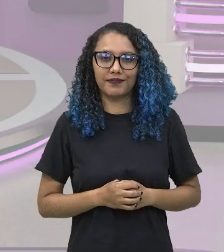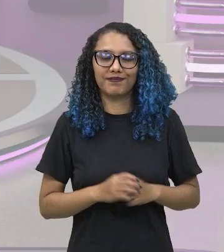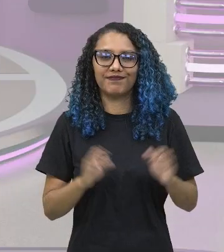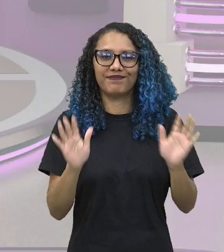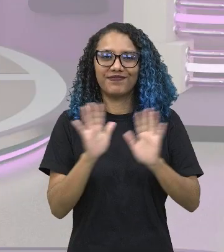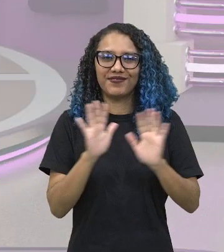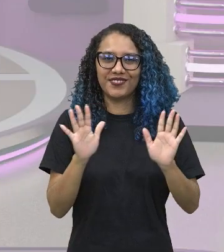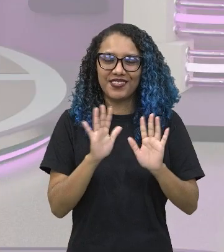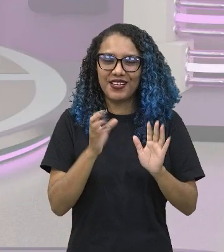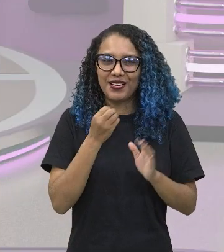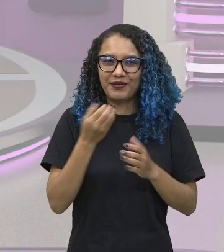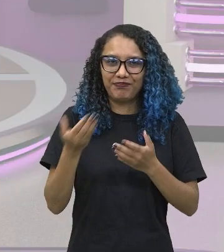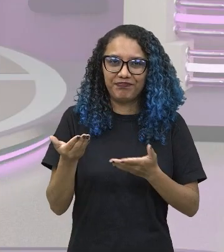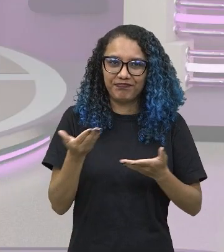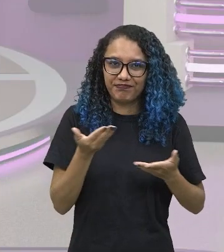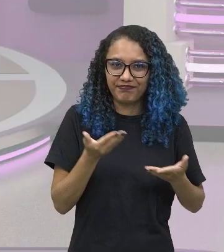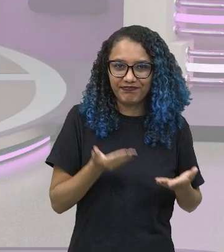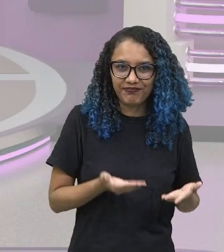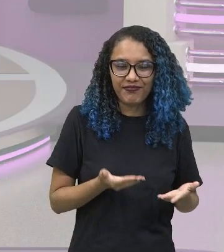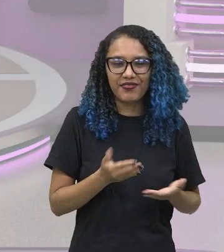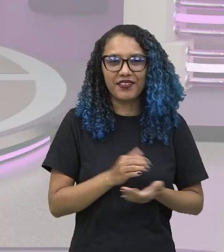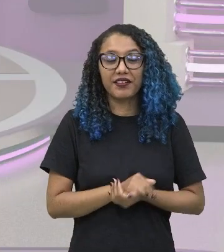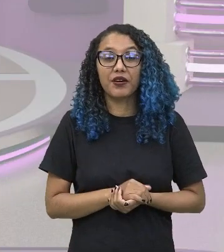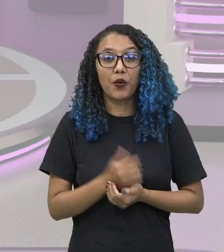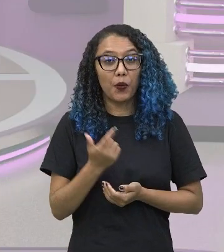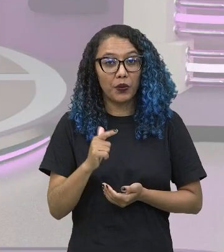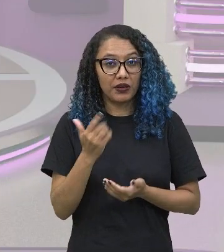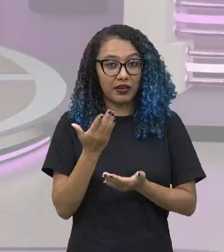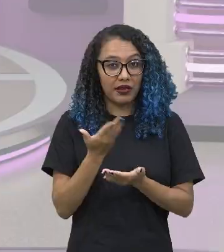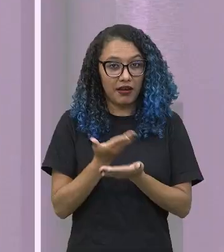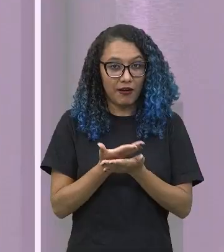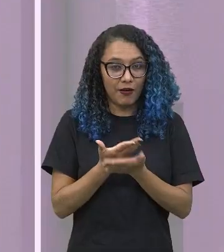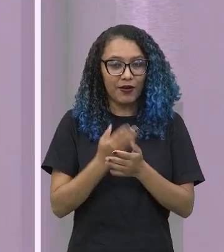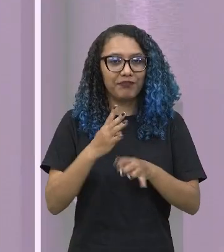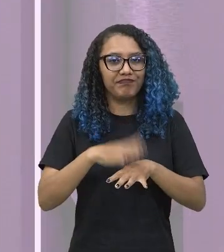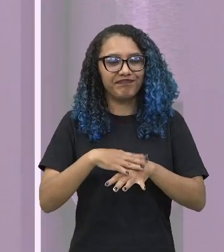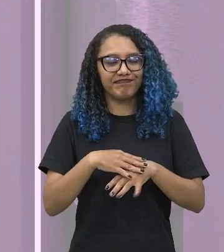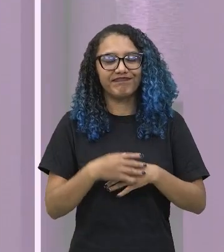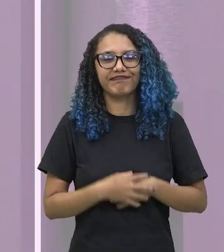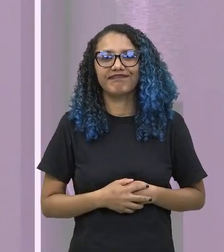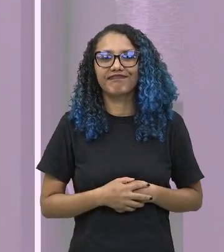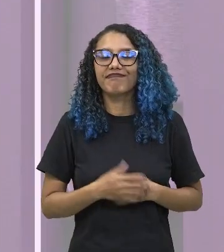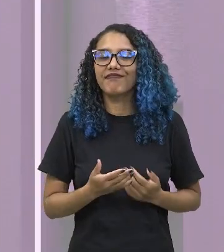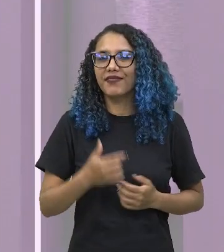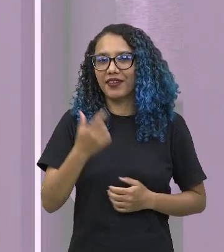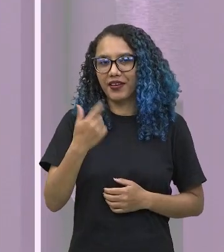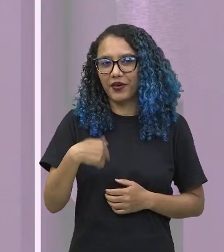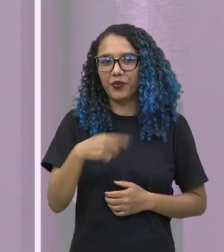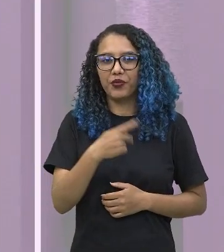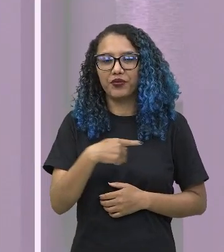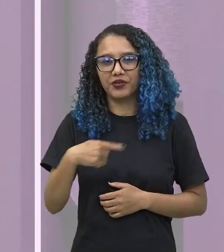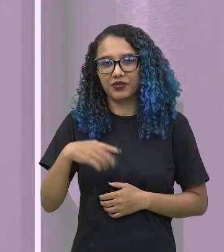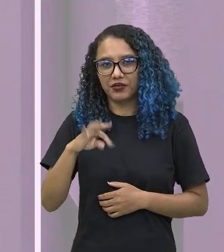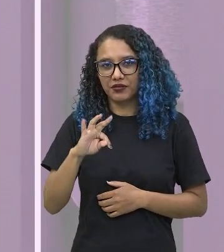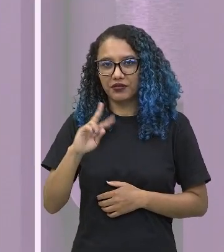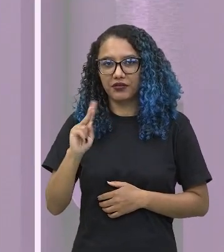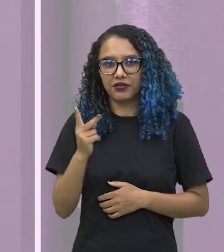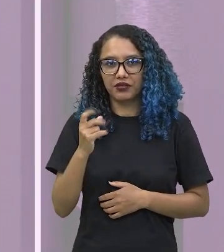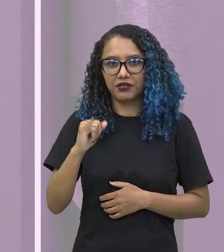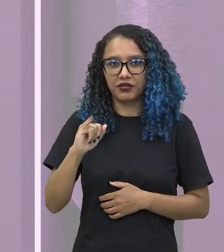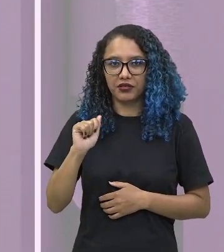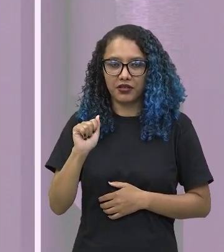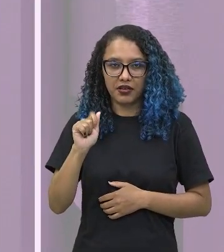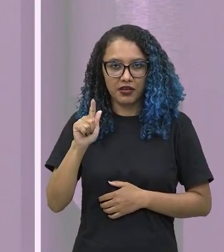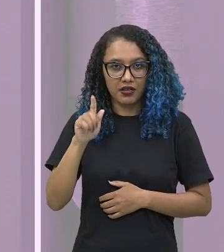Olá pessoal, sejam todos bem-vindos a mais uma aula de matemática. Eu sou o professor Tiago Silva, professor